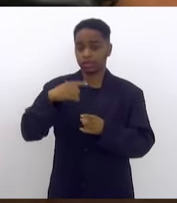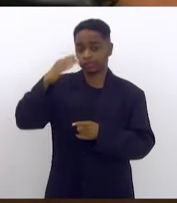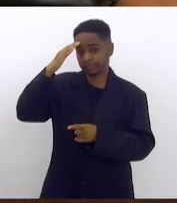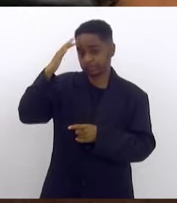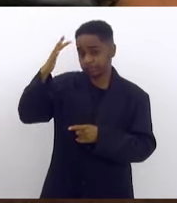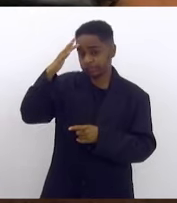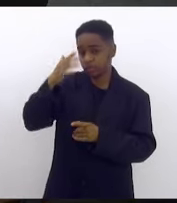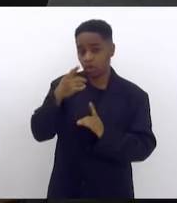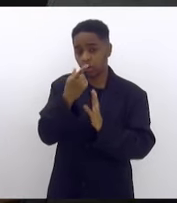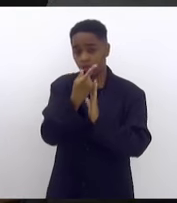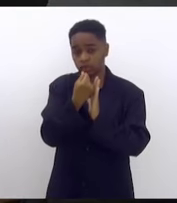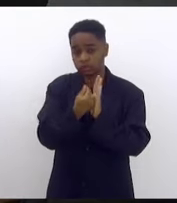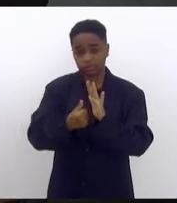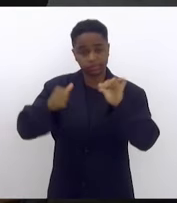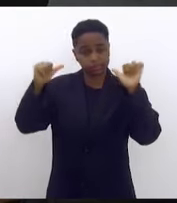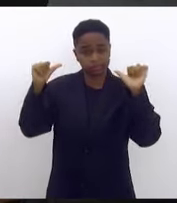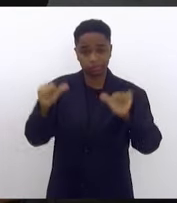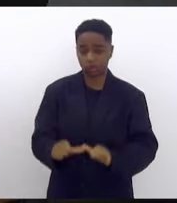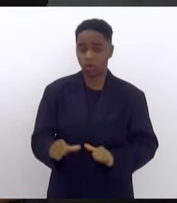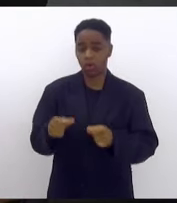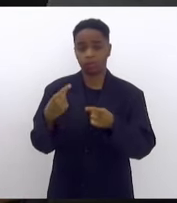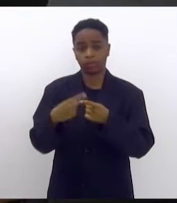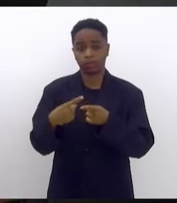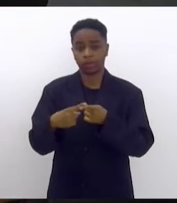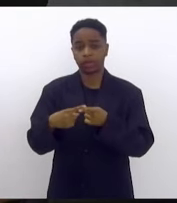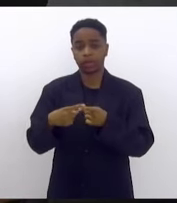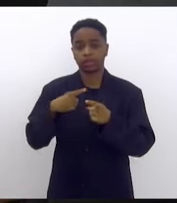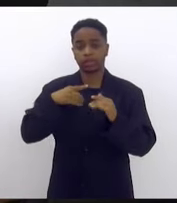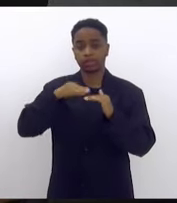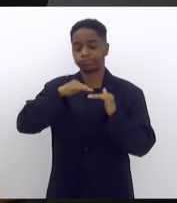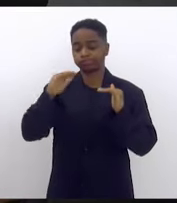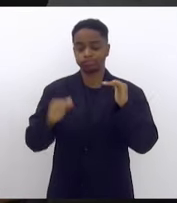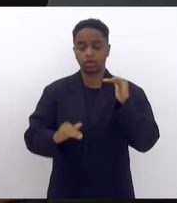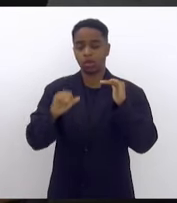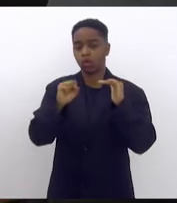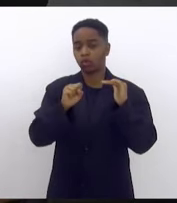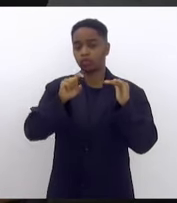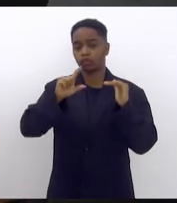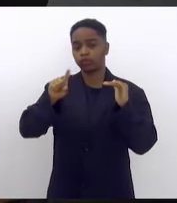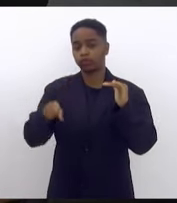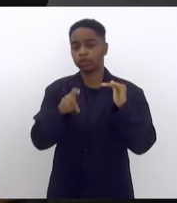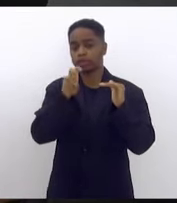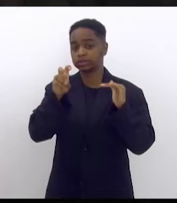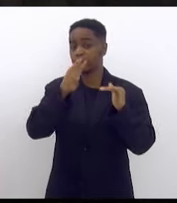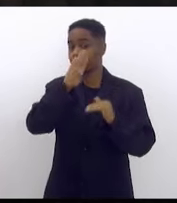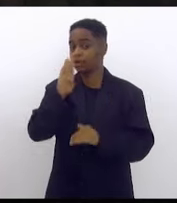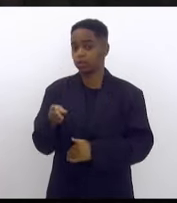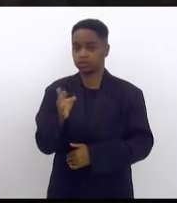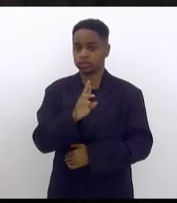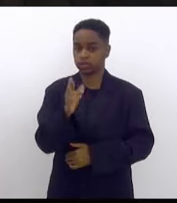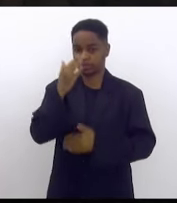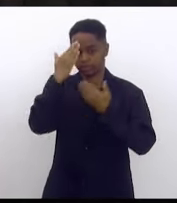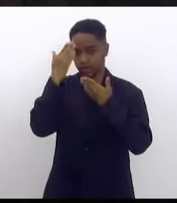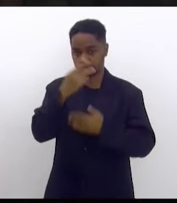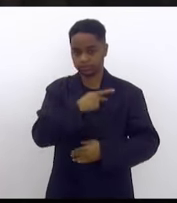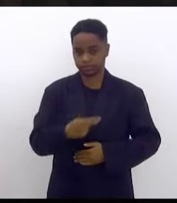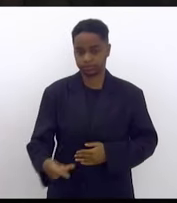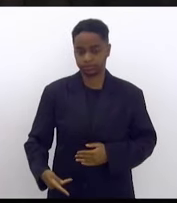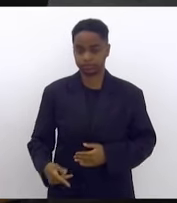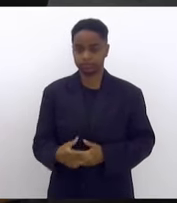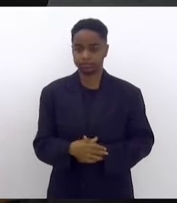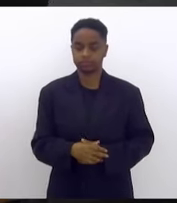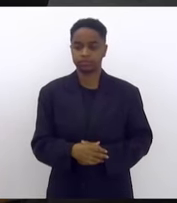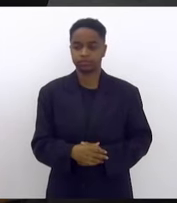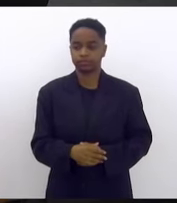pior possível, um déficit de 8,5 bilhões de reais. Muito obrigado, senhor presidente.